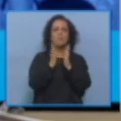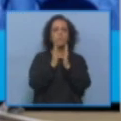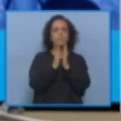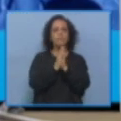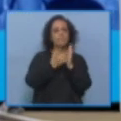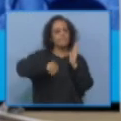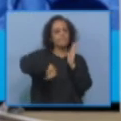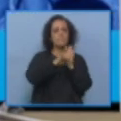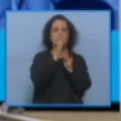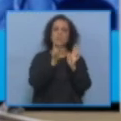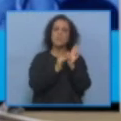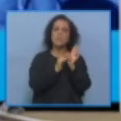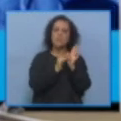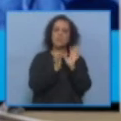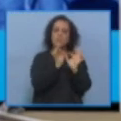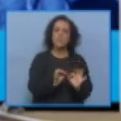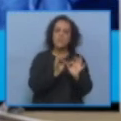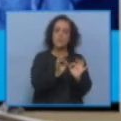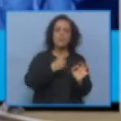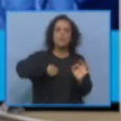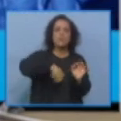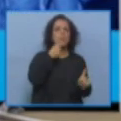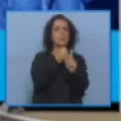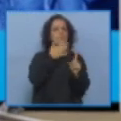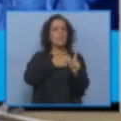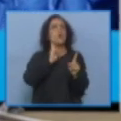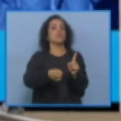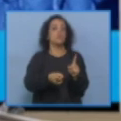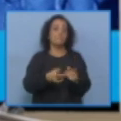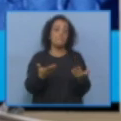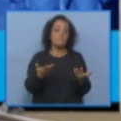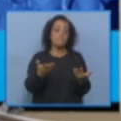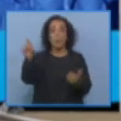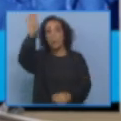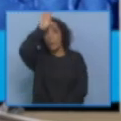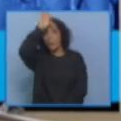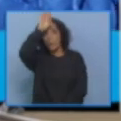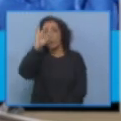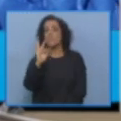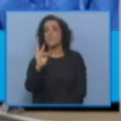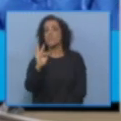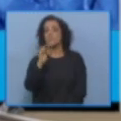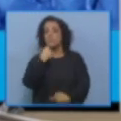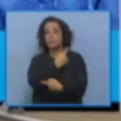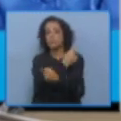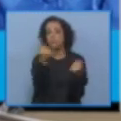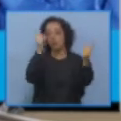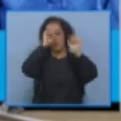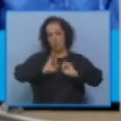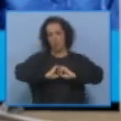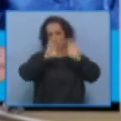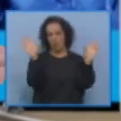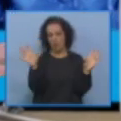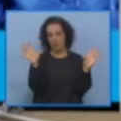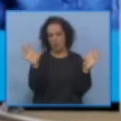em mãos, que é o de pôr em prática aquilo que o Papa Francisco deixou muito claro, não